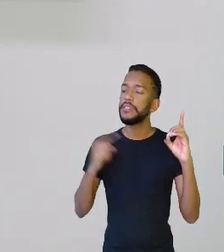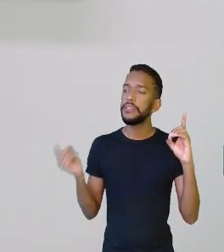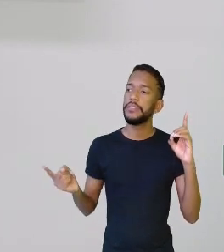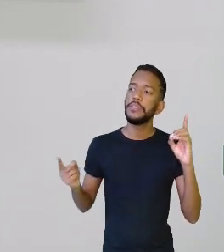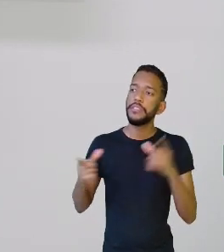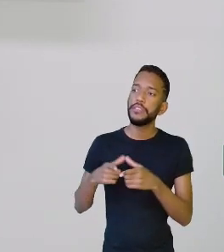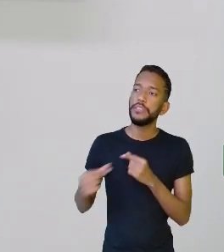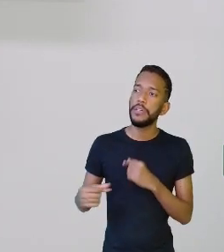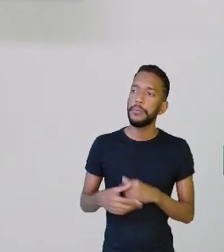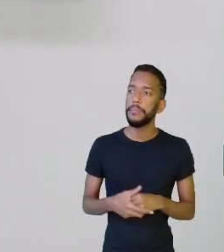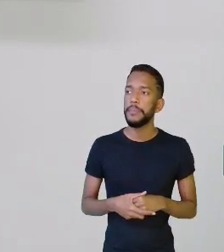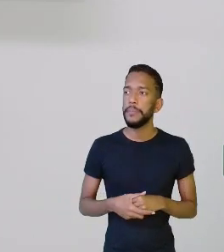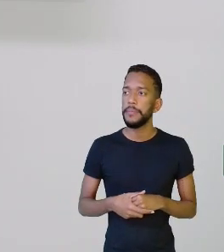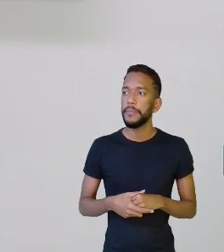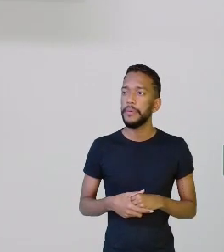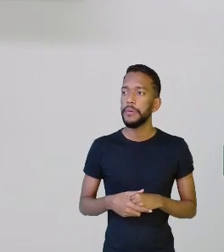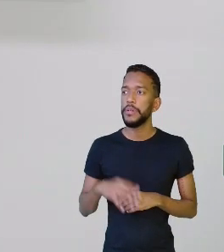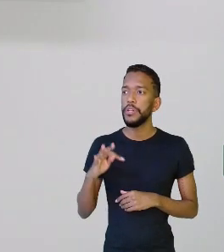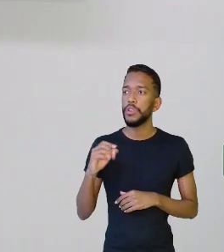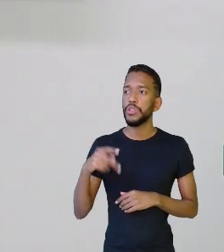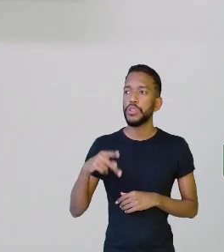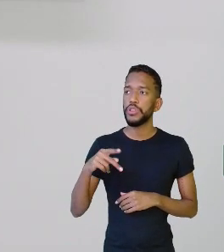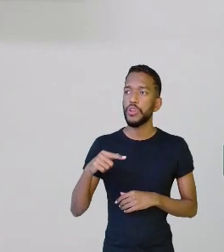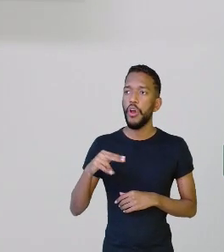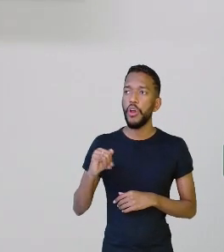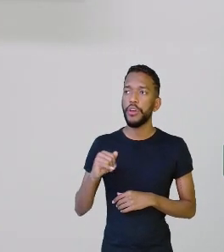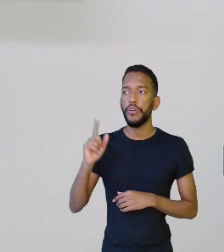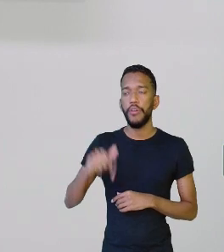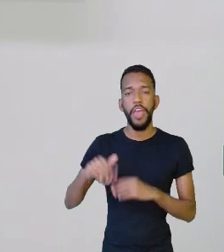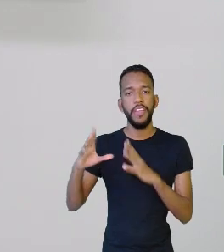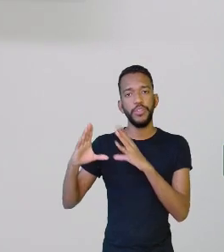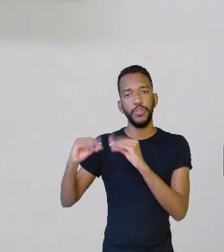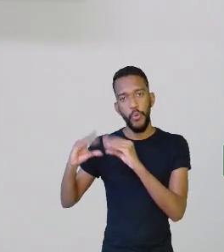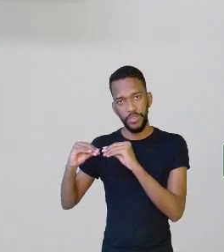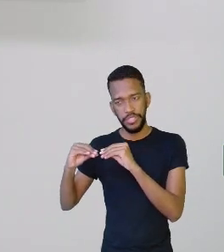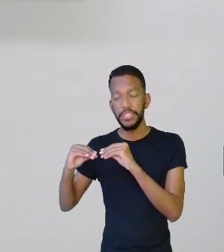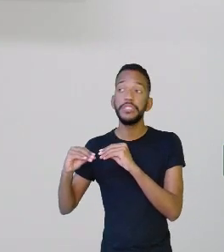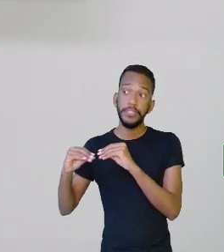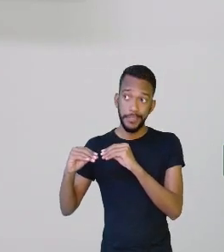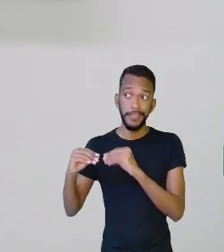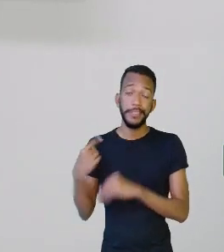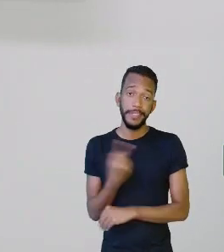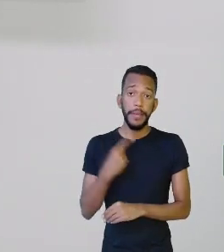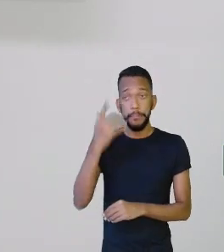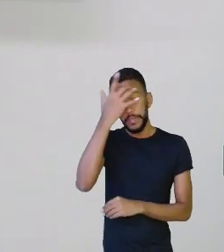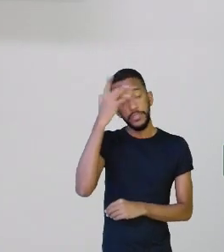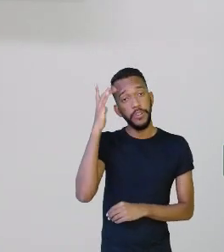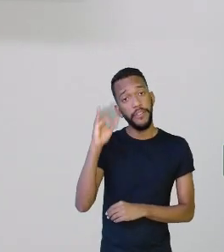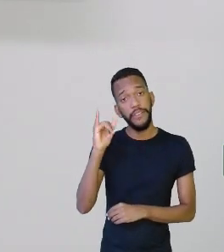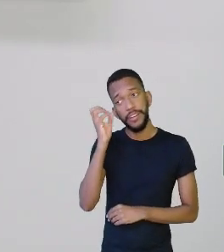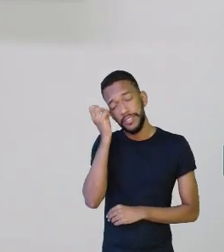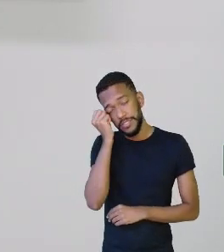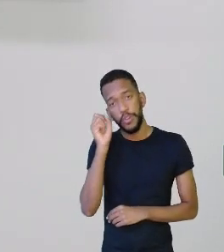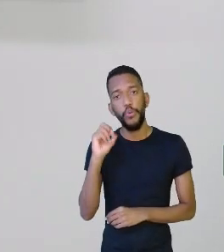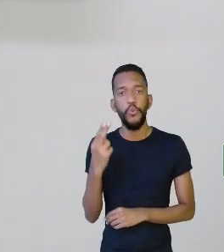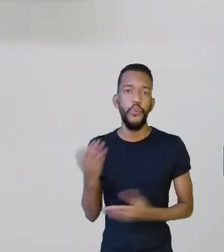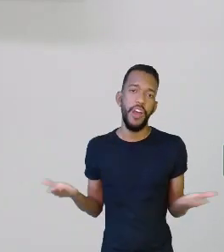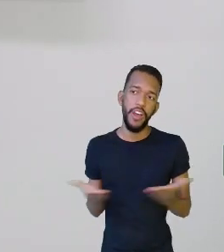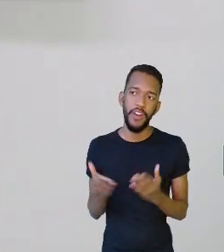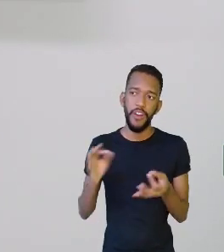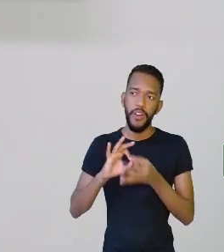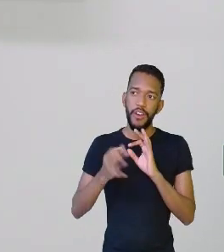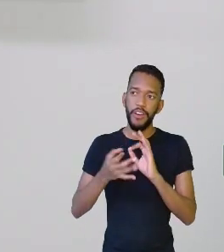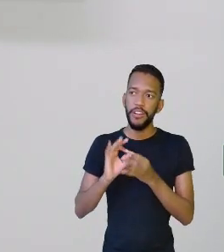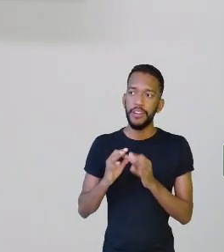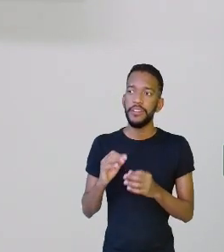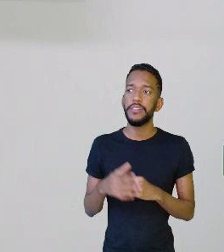no Japão, em Tóquio, vai ser noite. As pessoas estarão dormindo. Ou agora nas Olimpíadas,